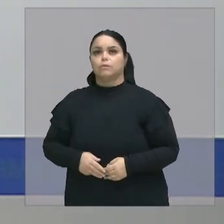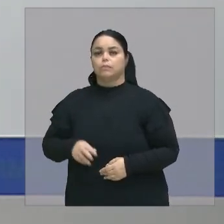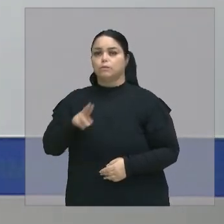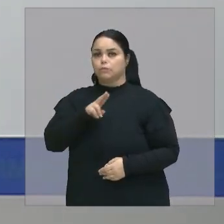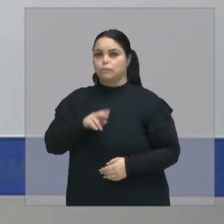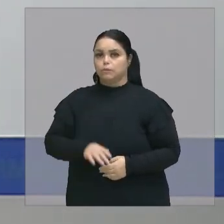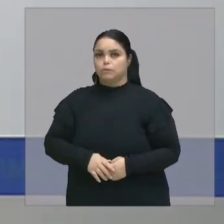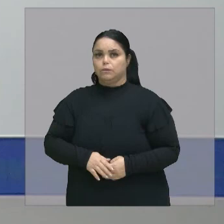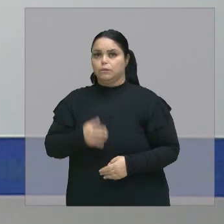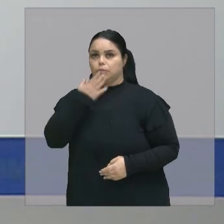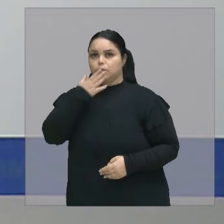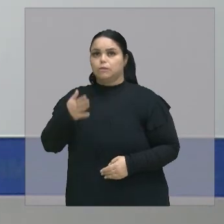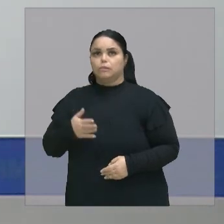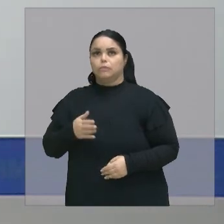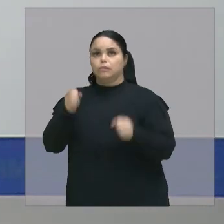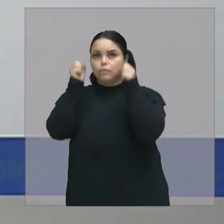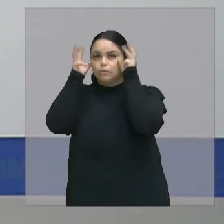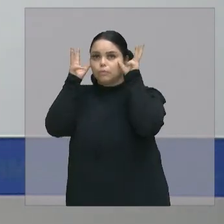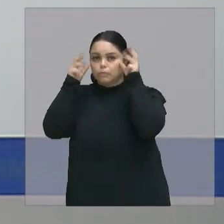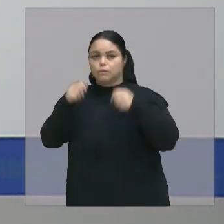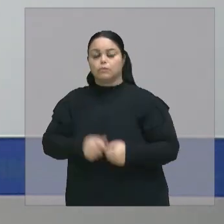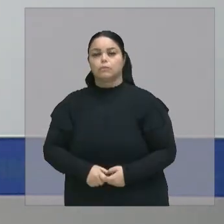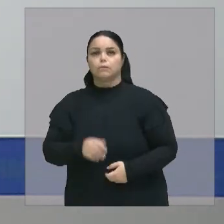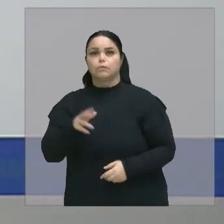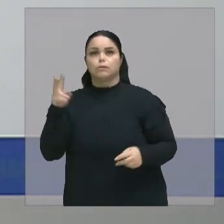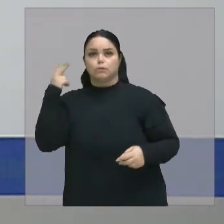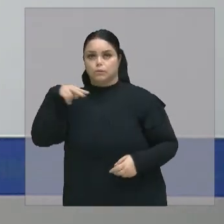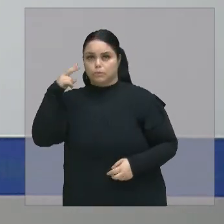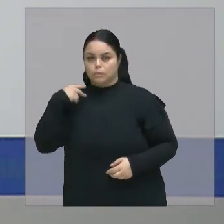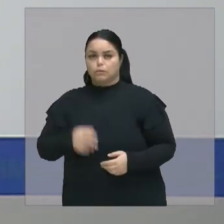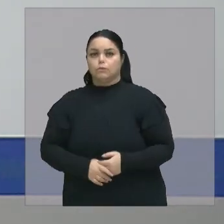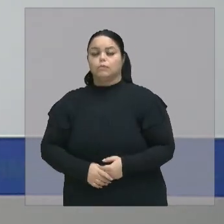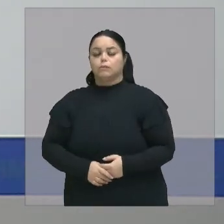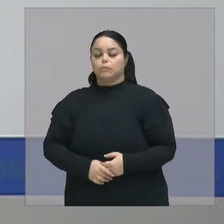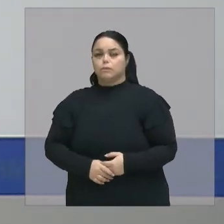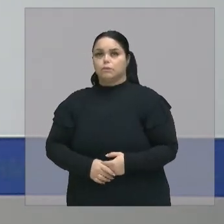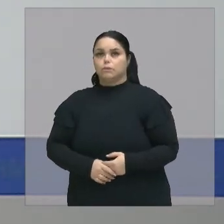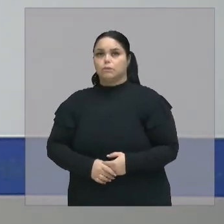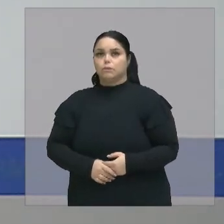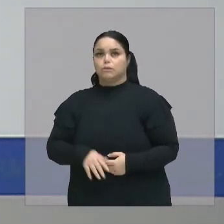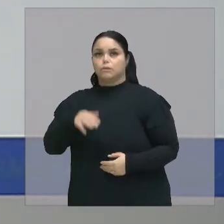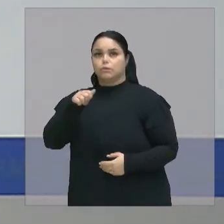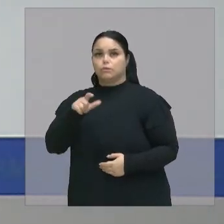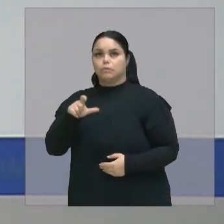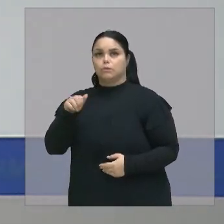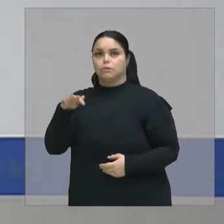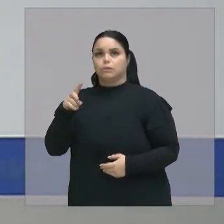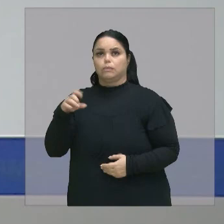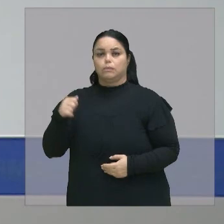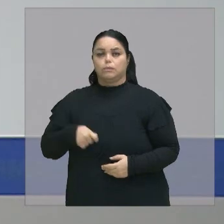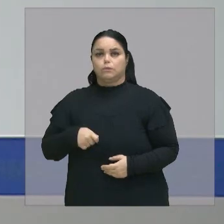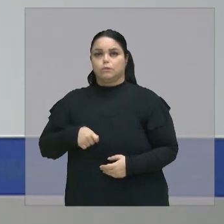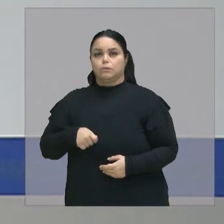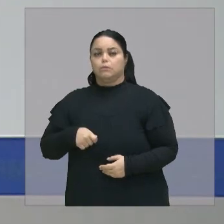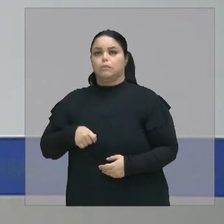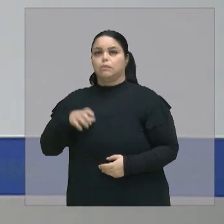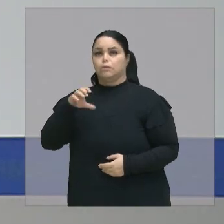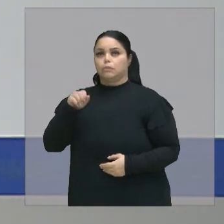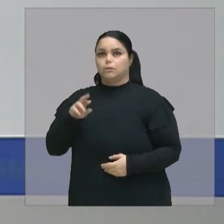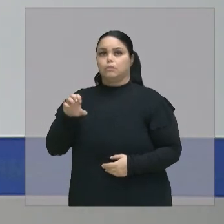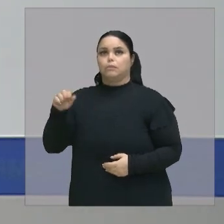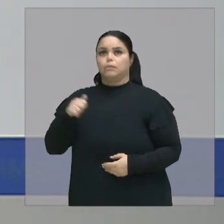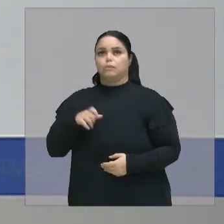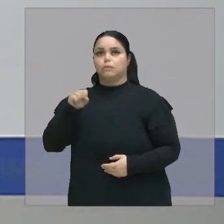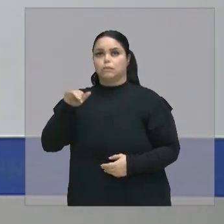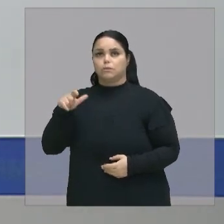Inoi, a pedido do vereador Walter Hayashi, e Marleide Correia Silva, a